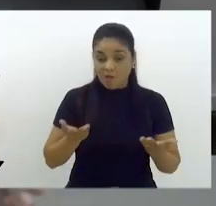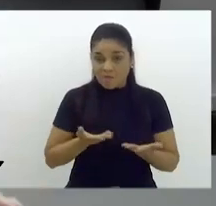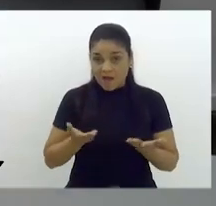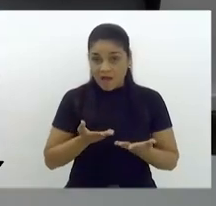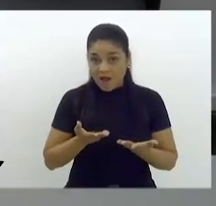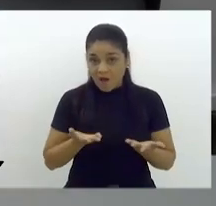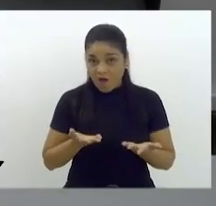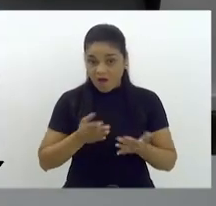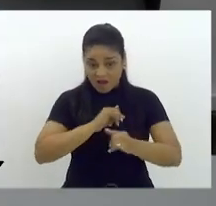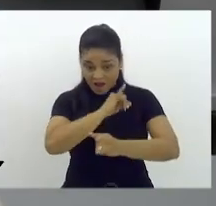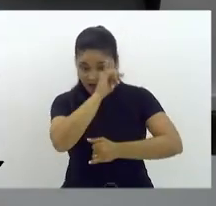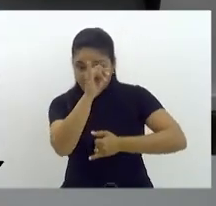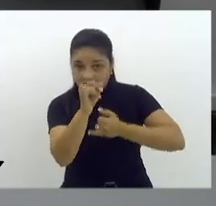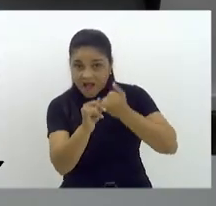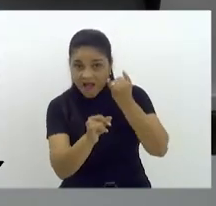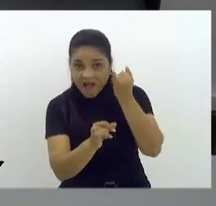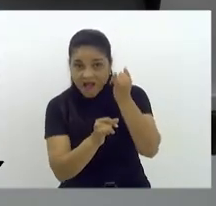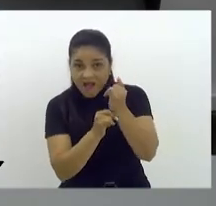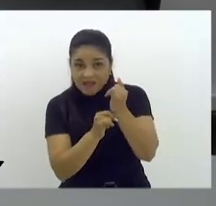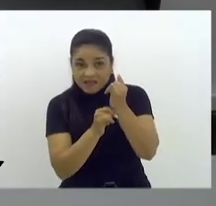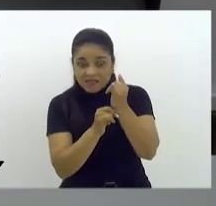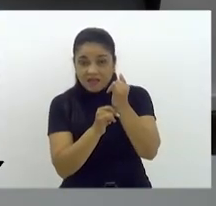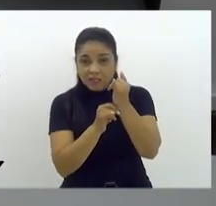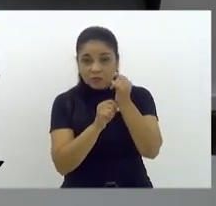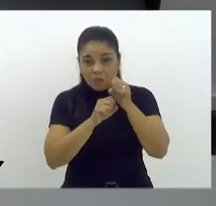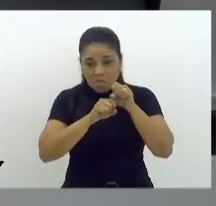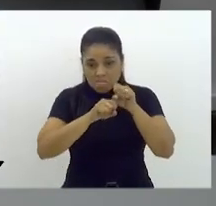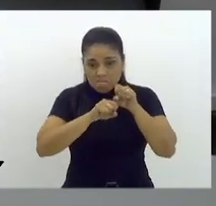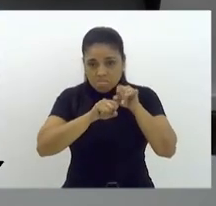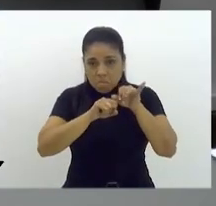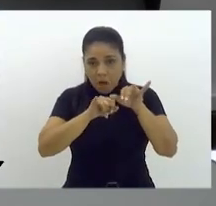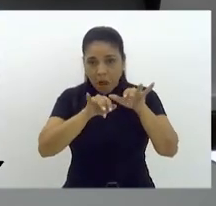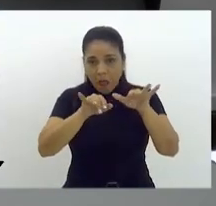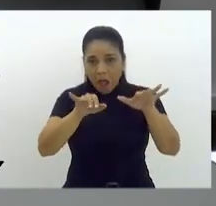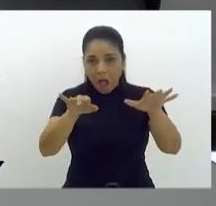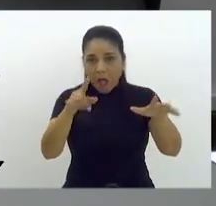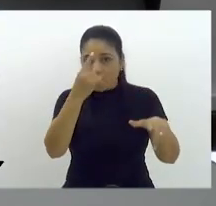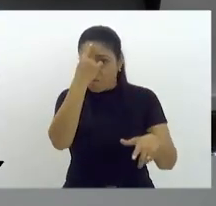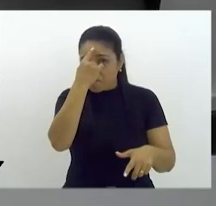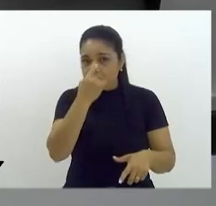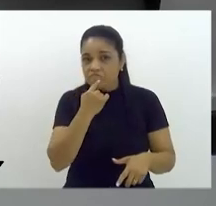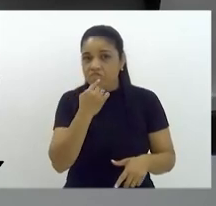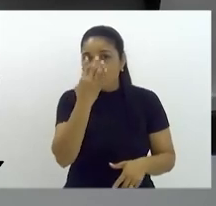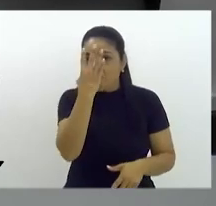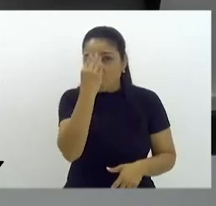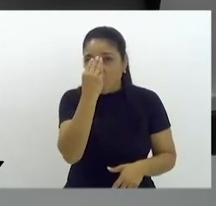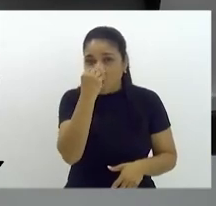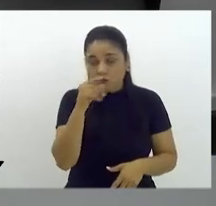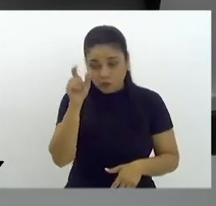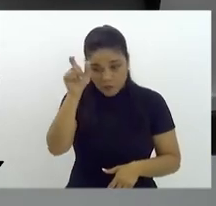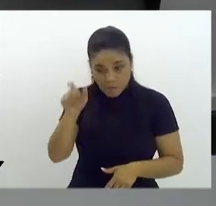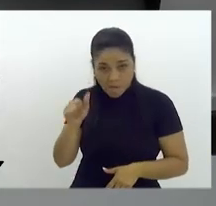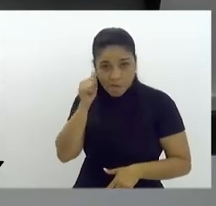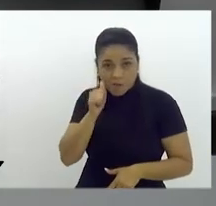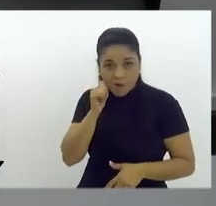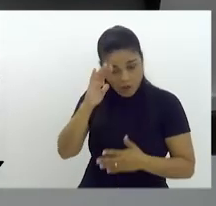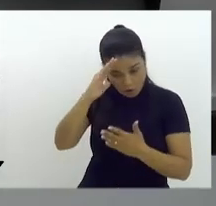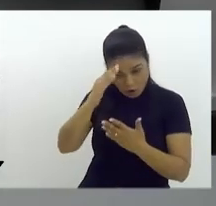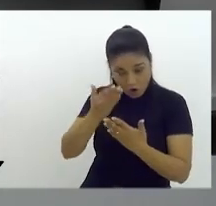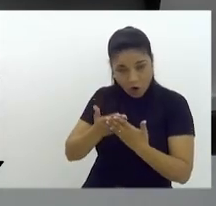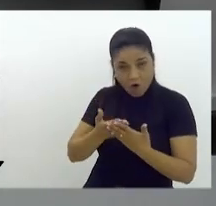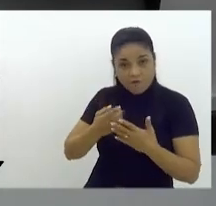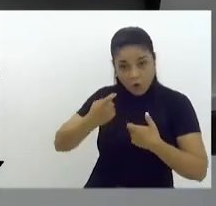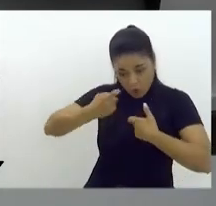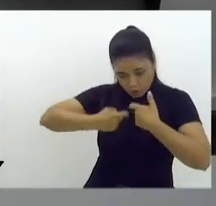uma rede social fotos aqui ele teve acesso porque a pessoa confiou nele né porque a pessoa tem direito a ter